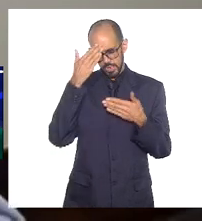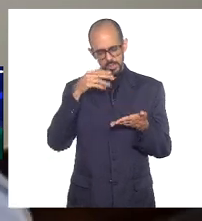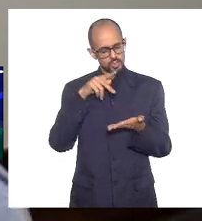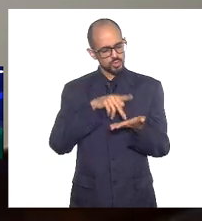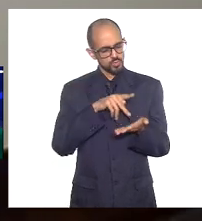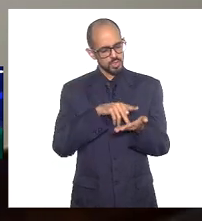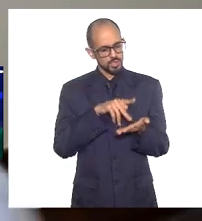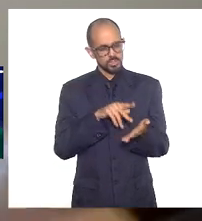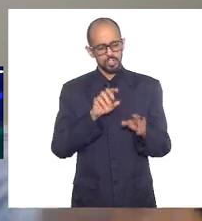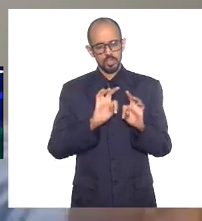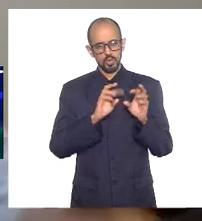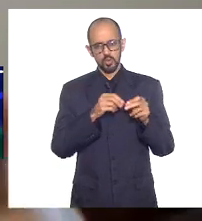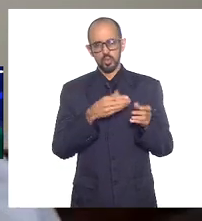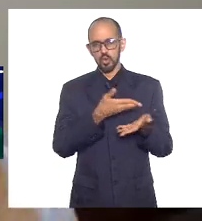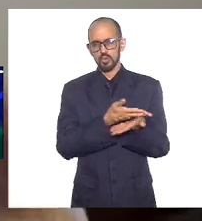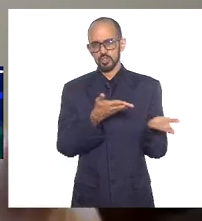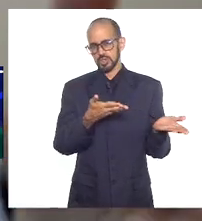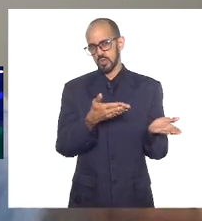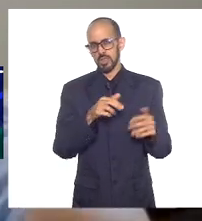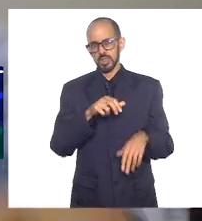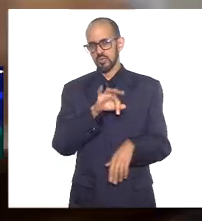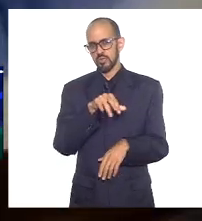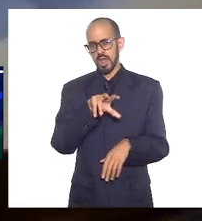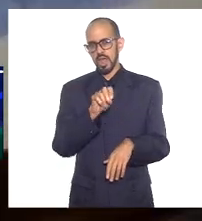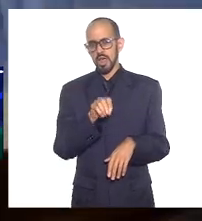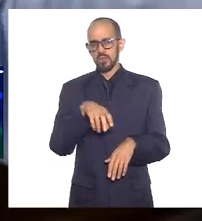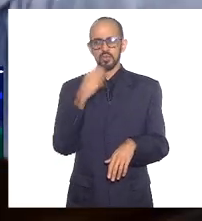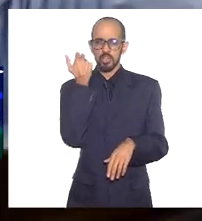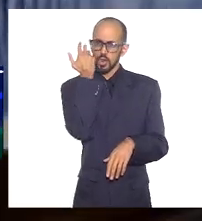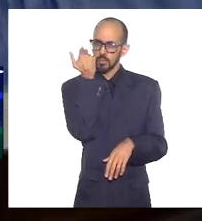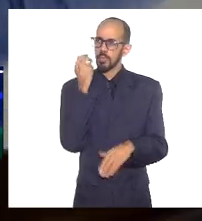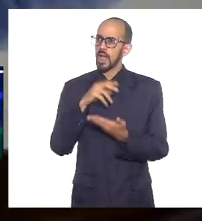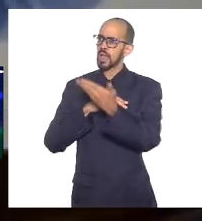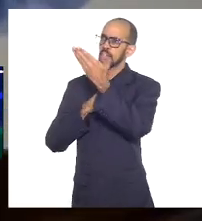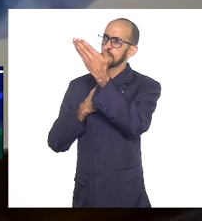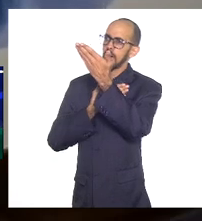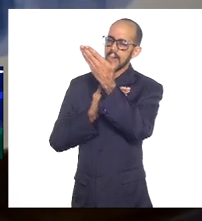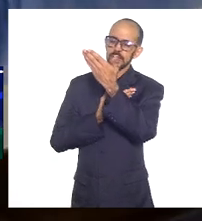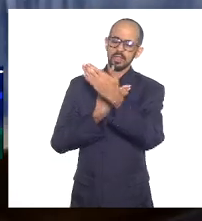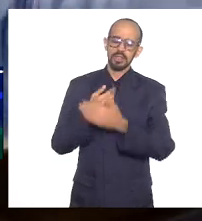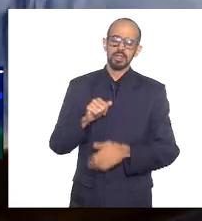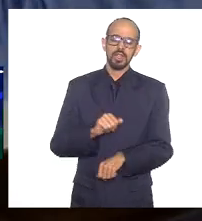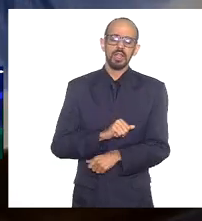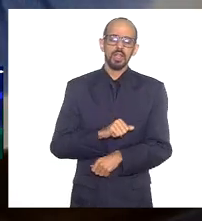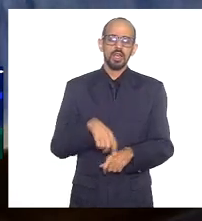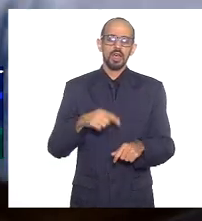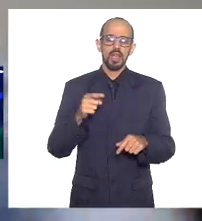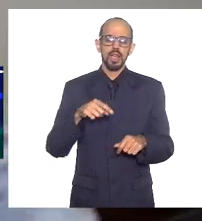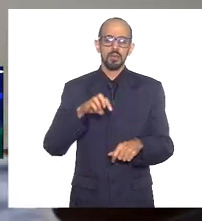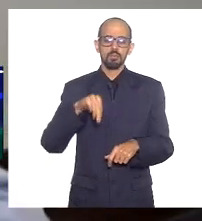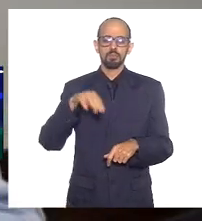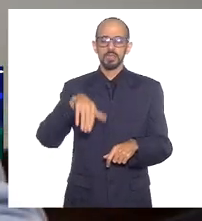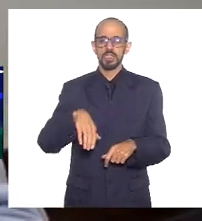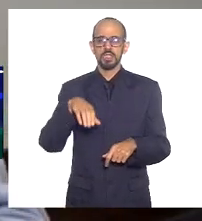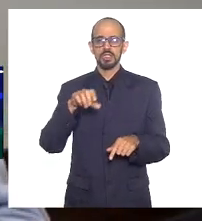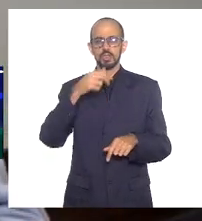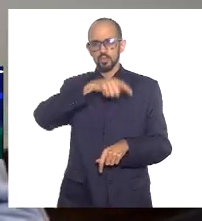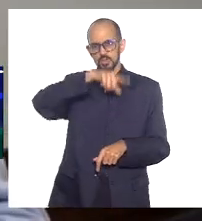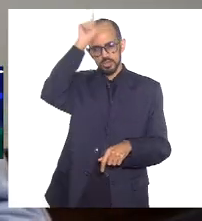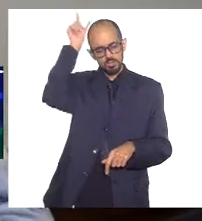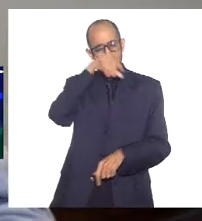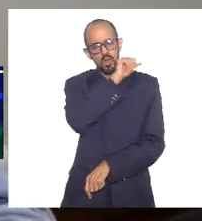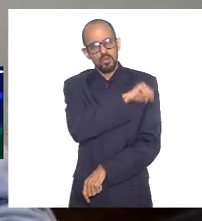a todos que estão aqui Flávio, Marta, Eliomar aos que não estão da Assembleia Mink, Luiz Paulo enfermeira